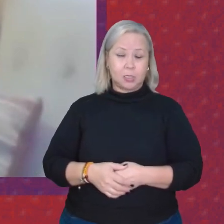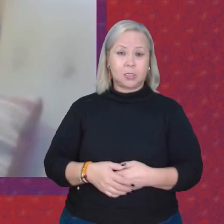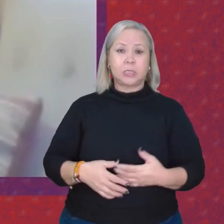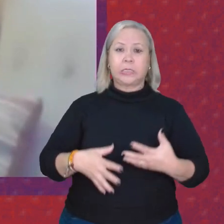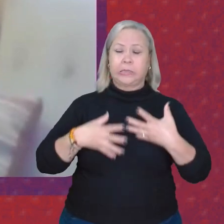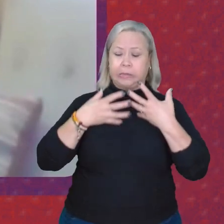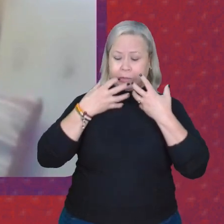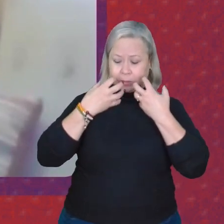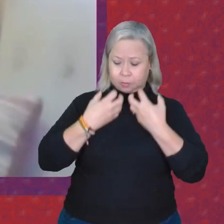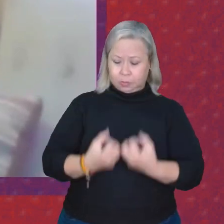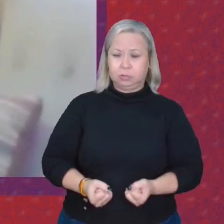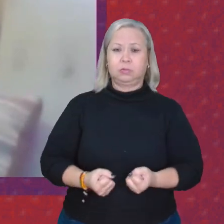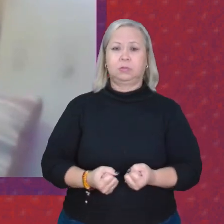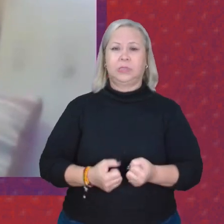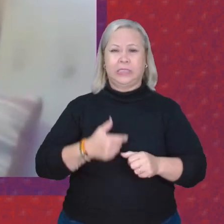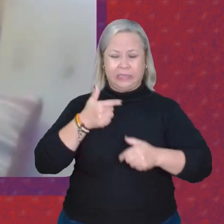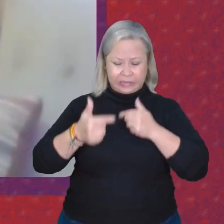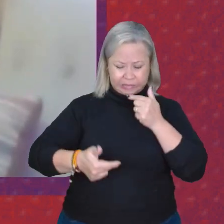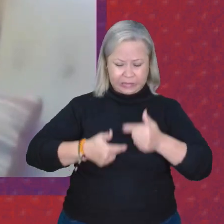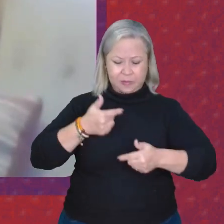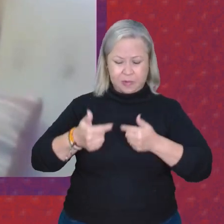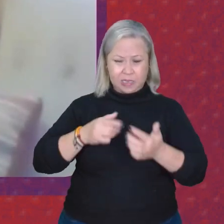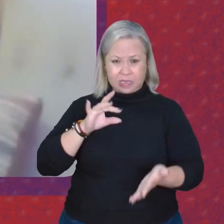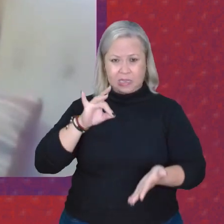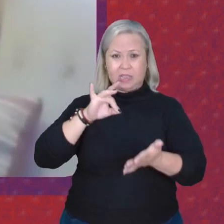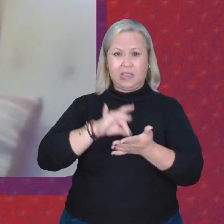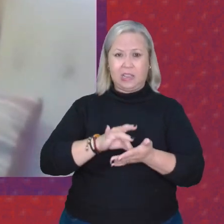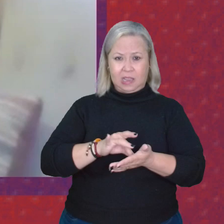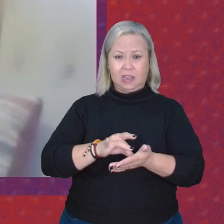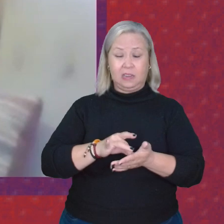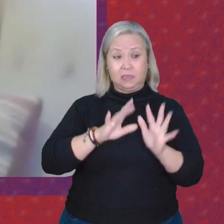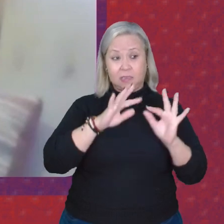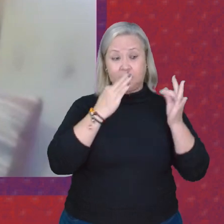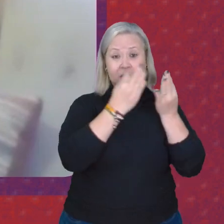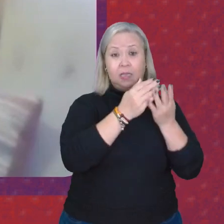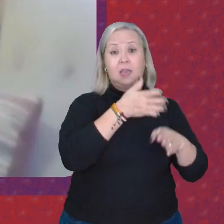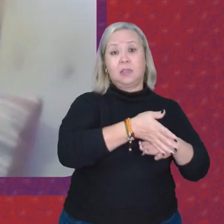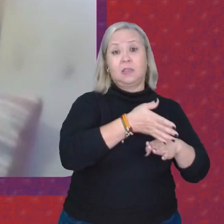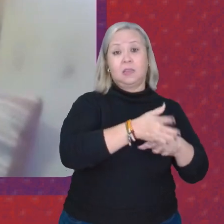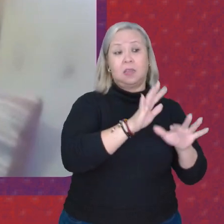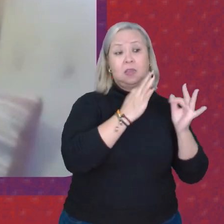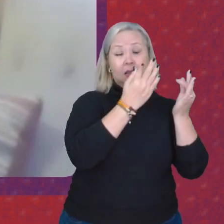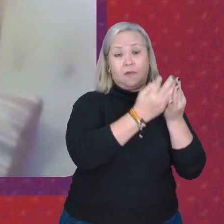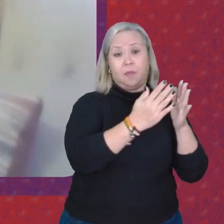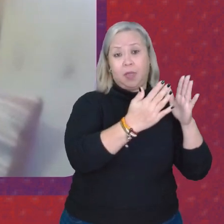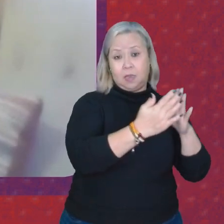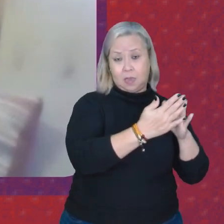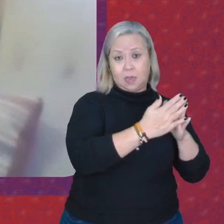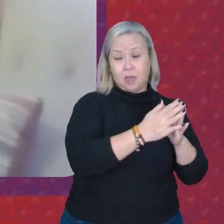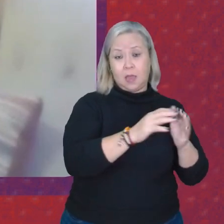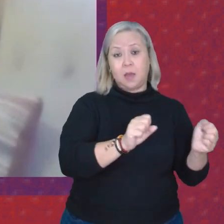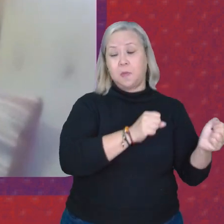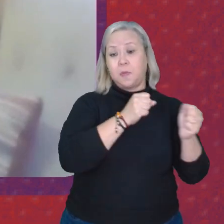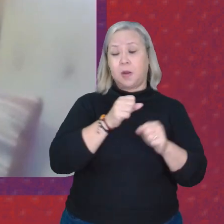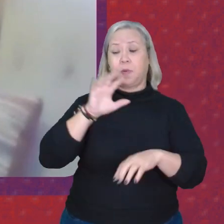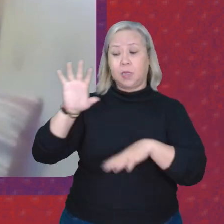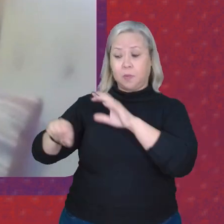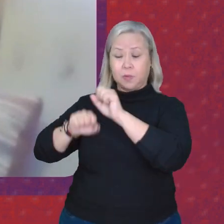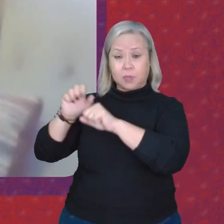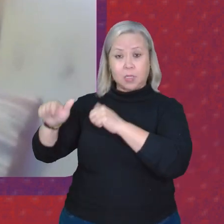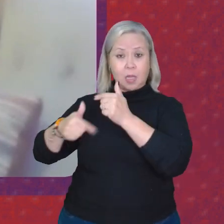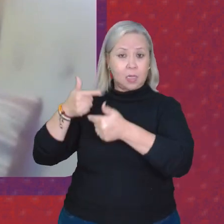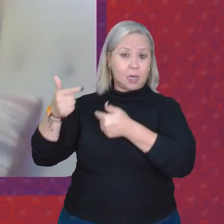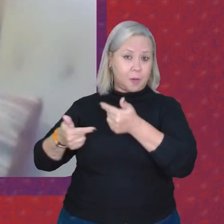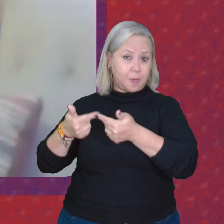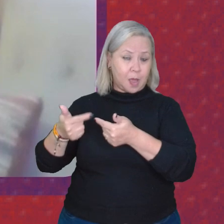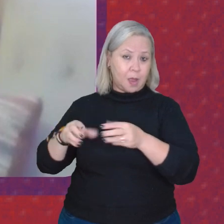do trabalho que elas realizam no âmbito das famílias para poderem buscar trabalho